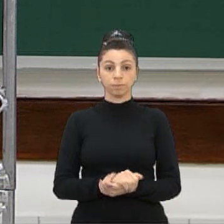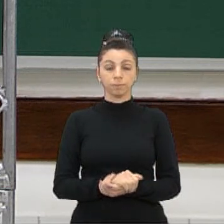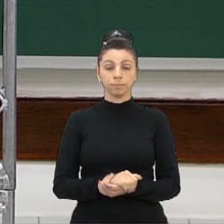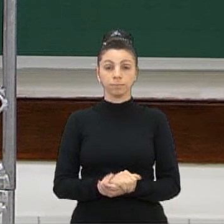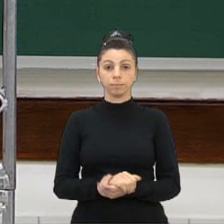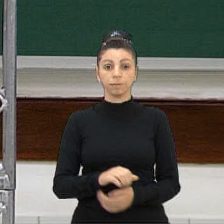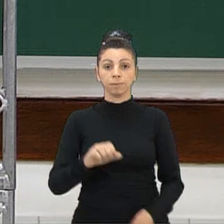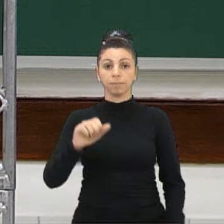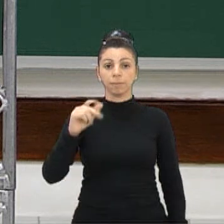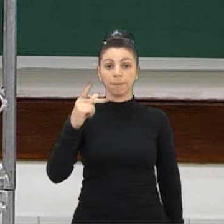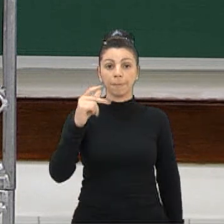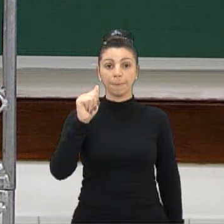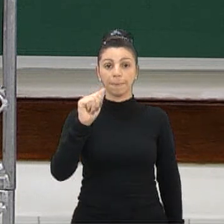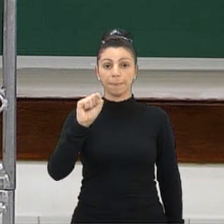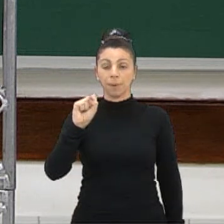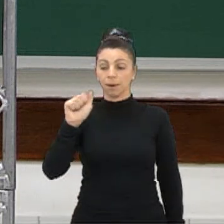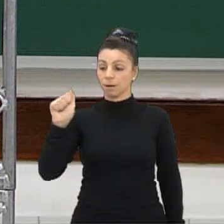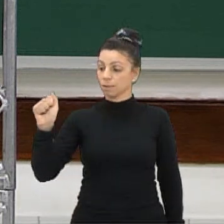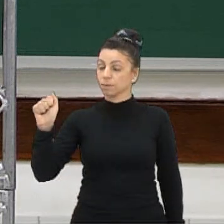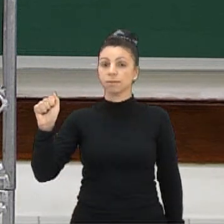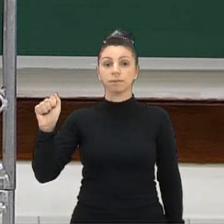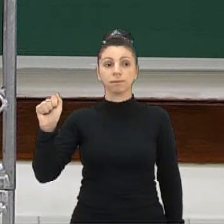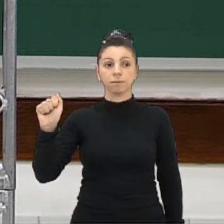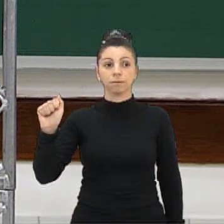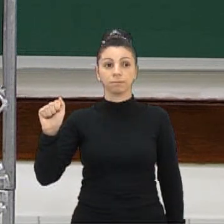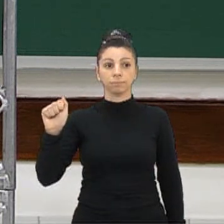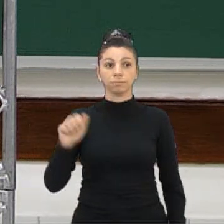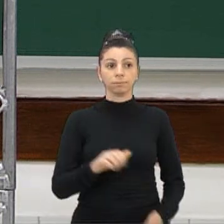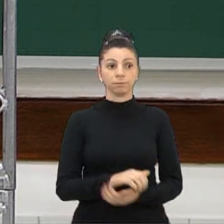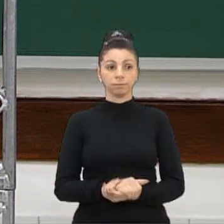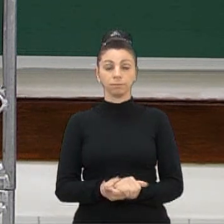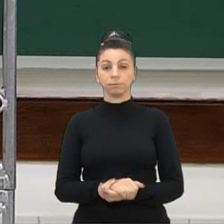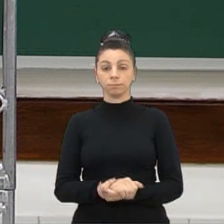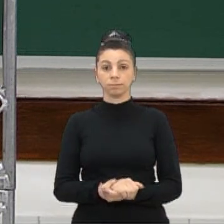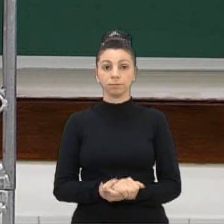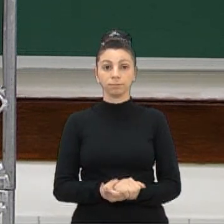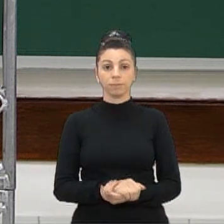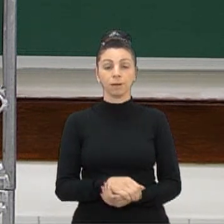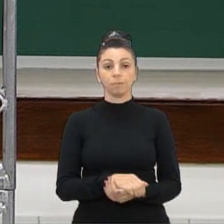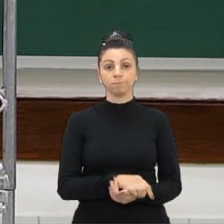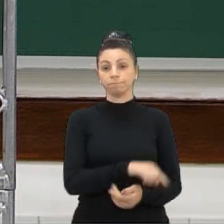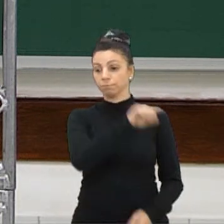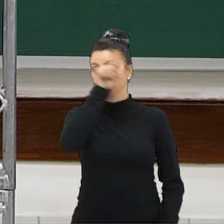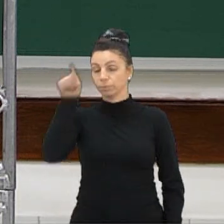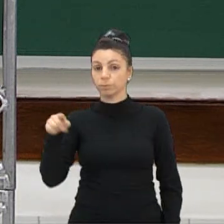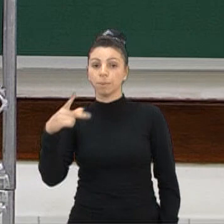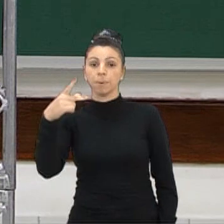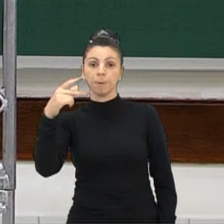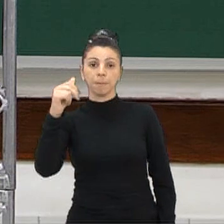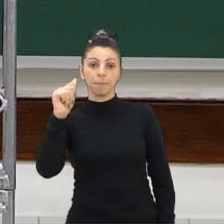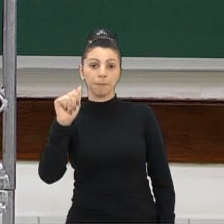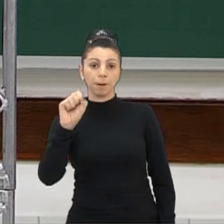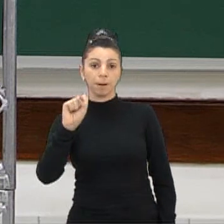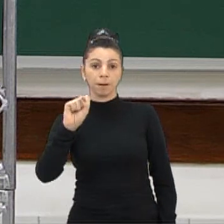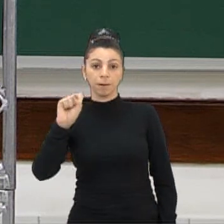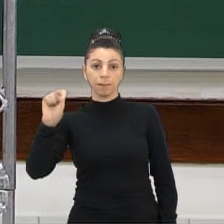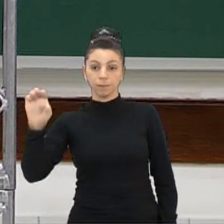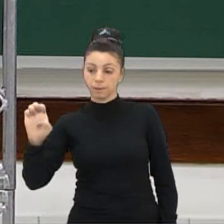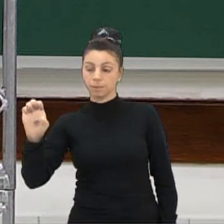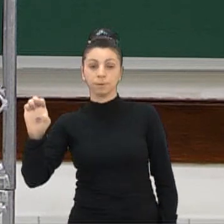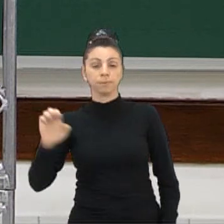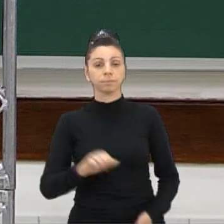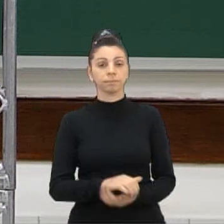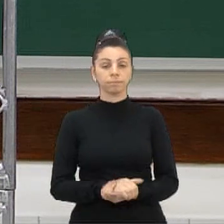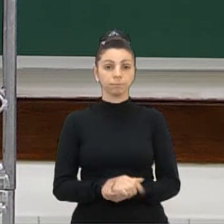fica que ele passe. No imperativo afirmativo, passe ele. Pegamos ali a primeira pessoa do plural também,